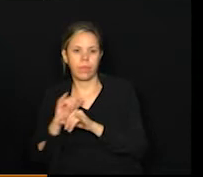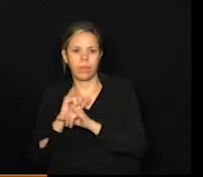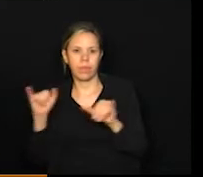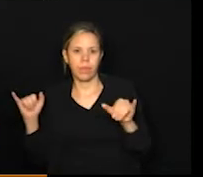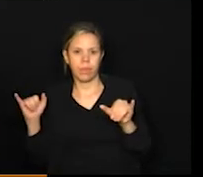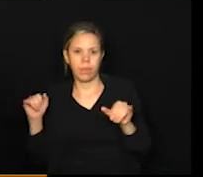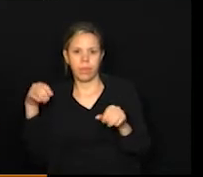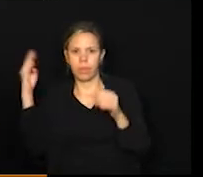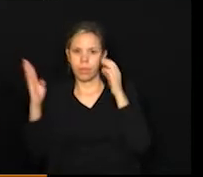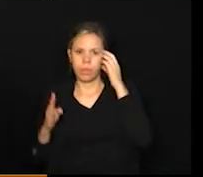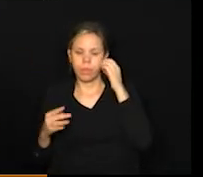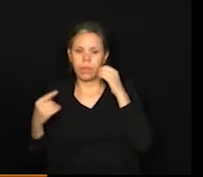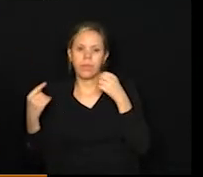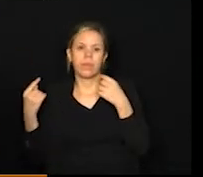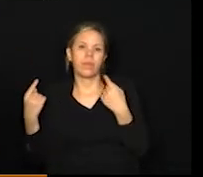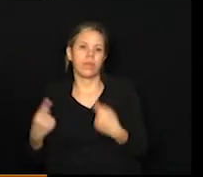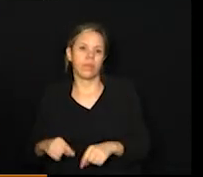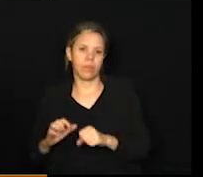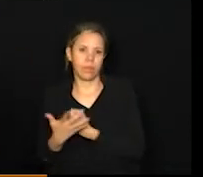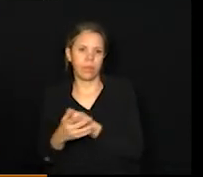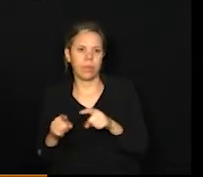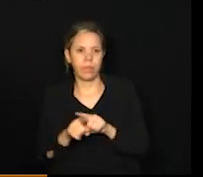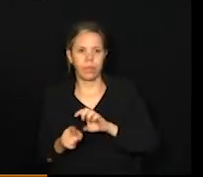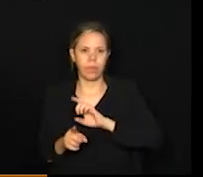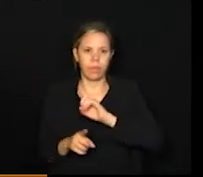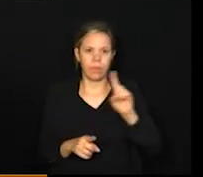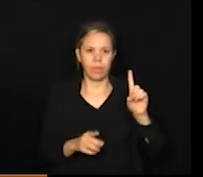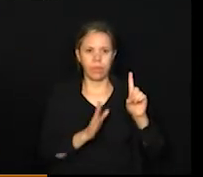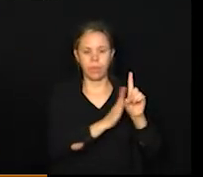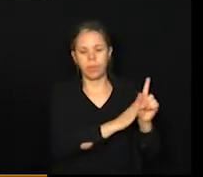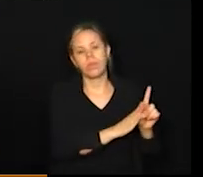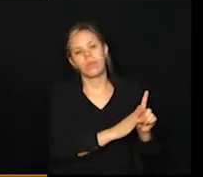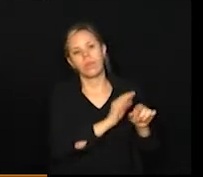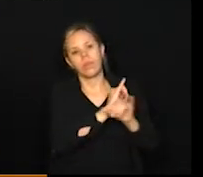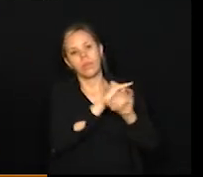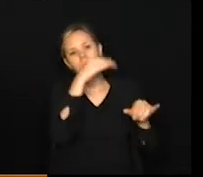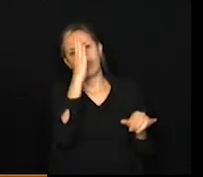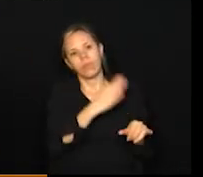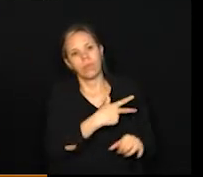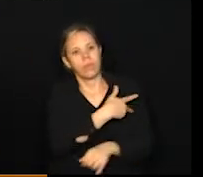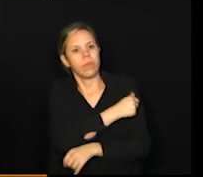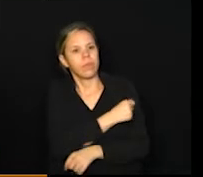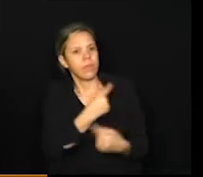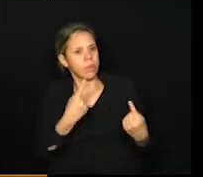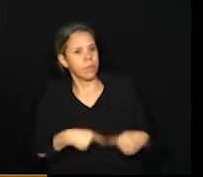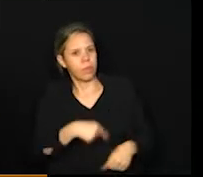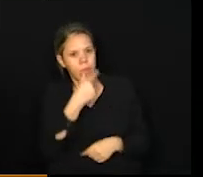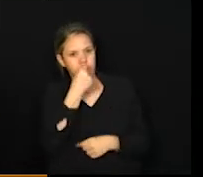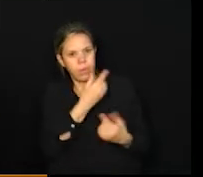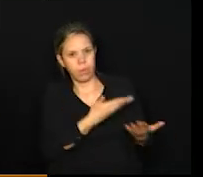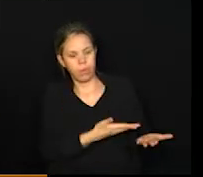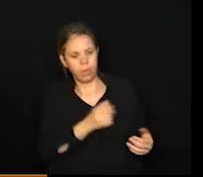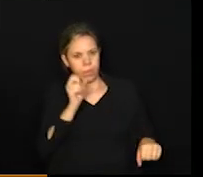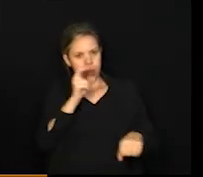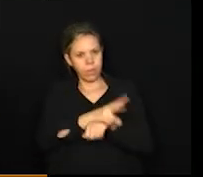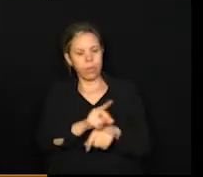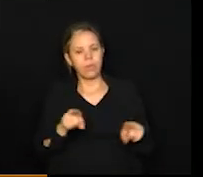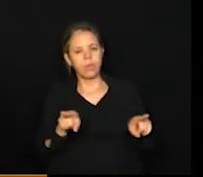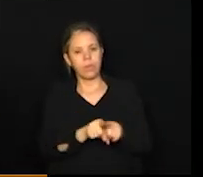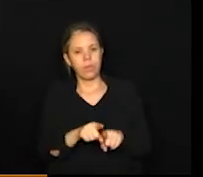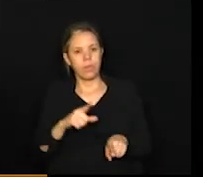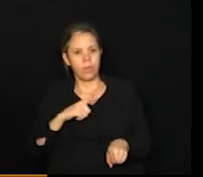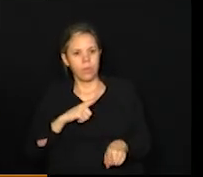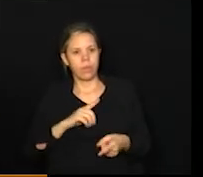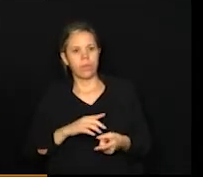Nacional de Vacinação contra a Covid-19. Do lado direito é a Campanha Nacional de Vacinação contra a Influenza, o vírus que também tem